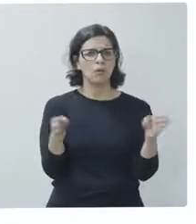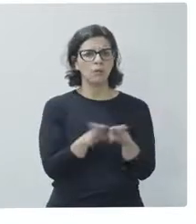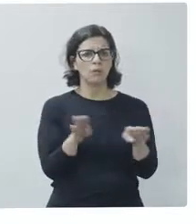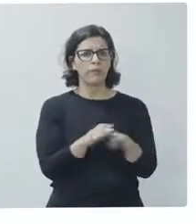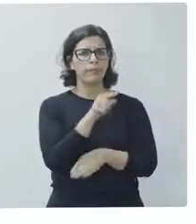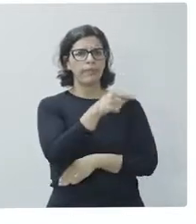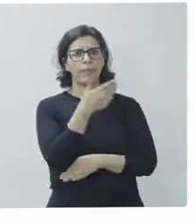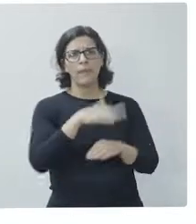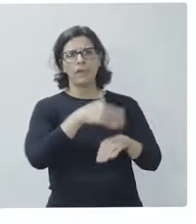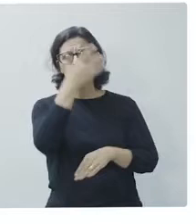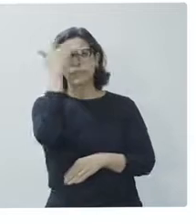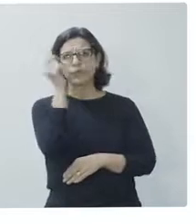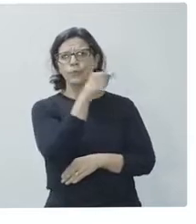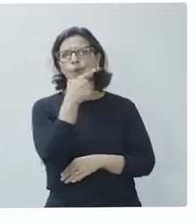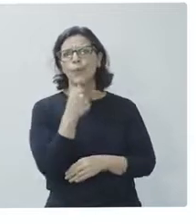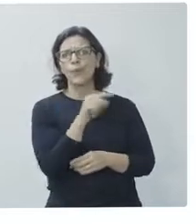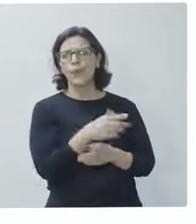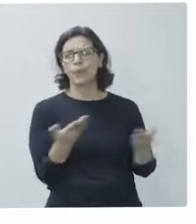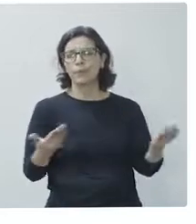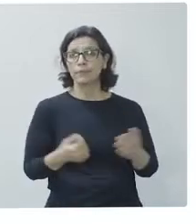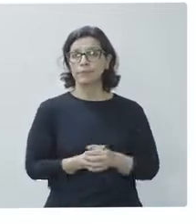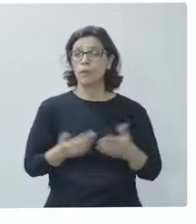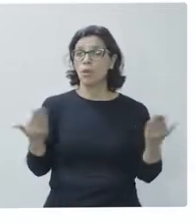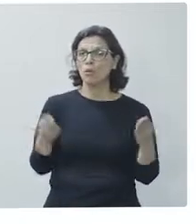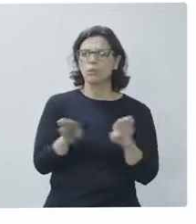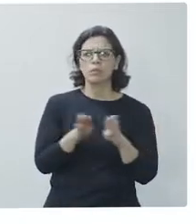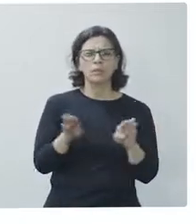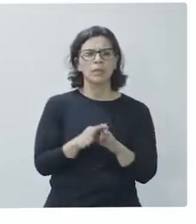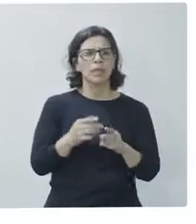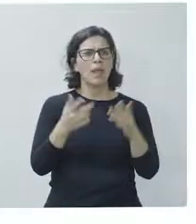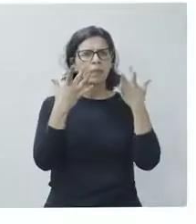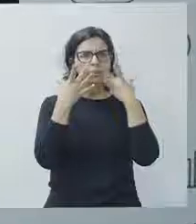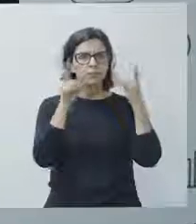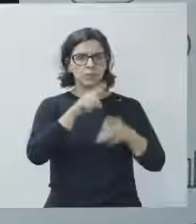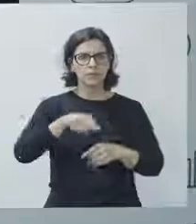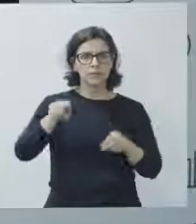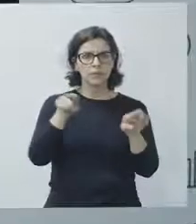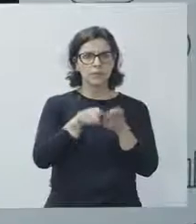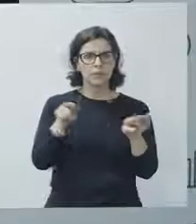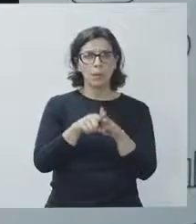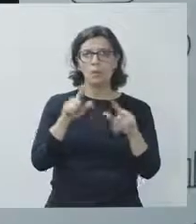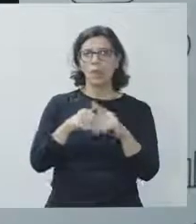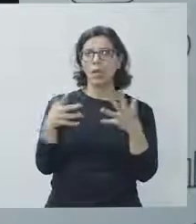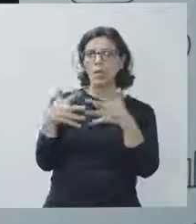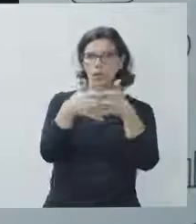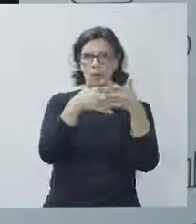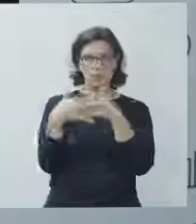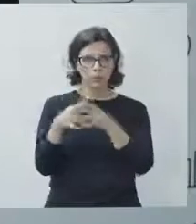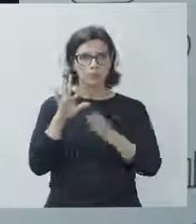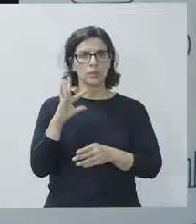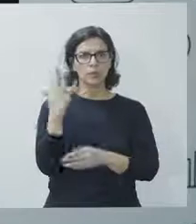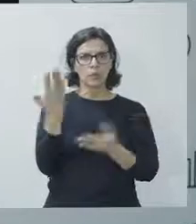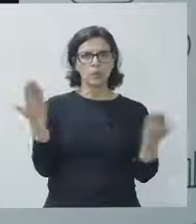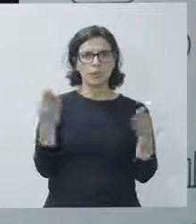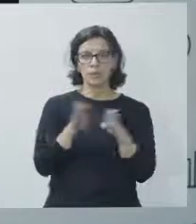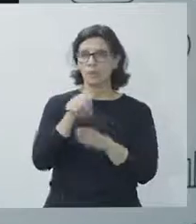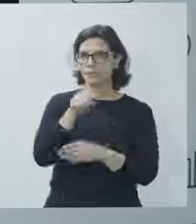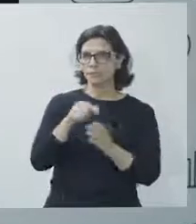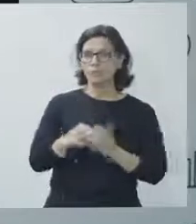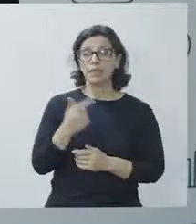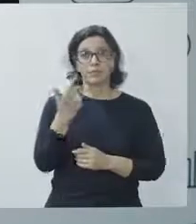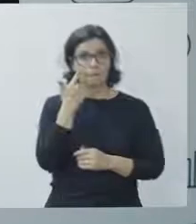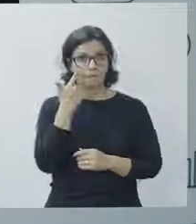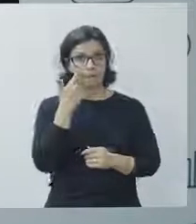sem adicionar mais um. Chamo a atenção de vocês para essa confusão que aconteceu ali.